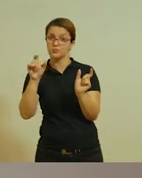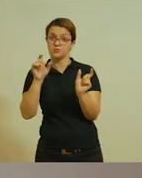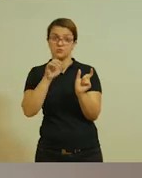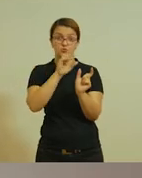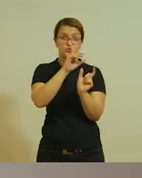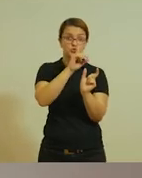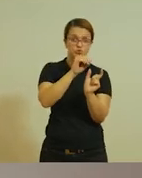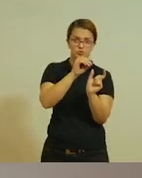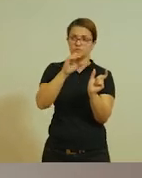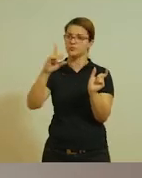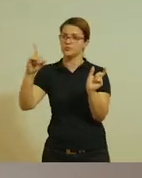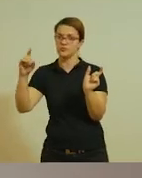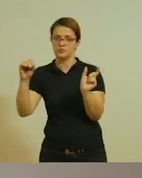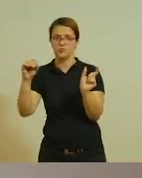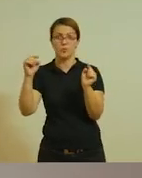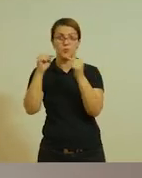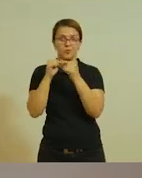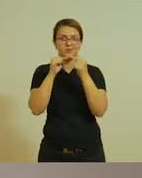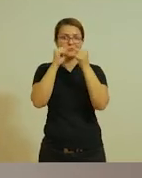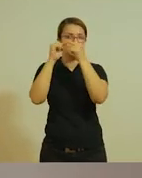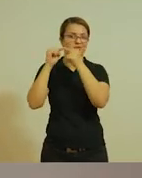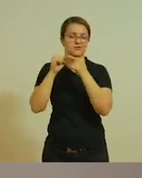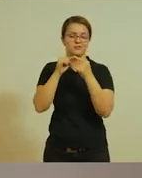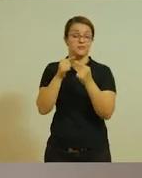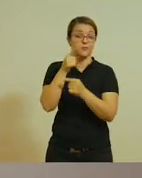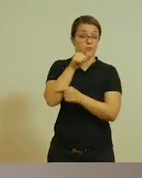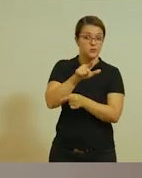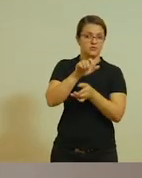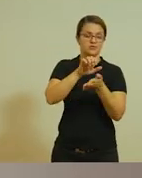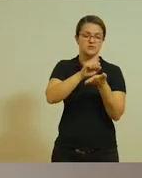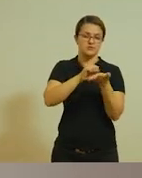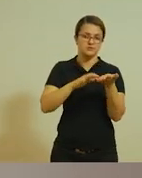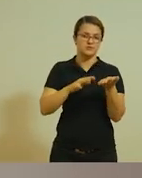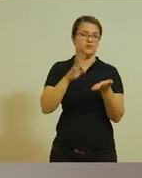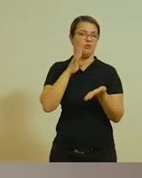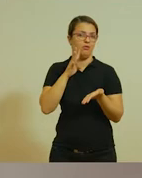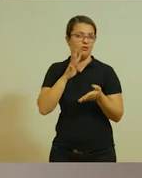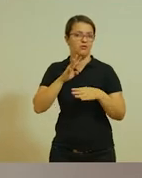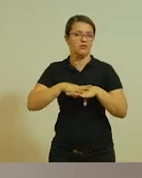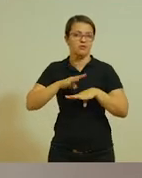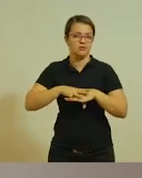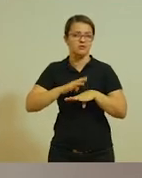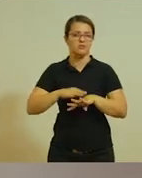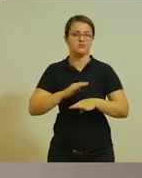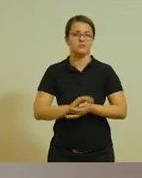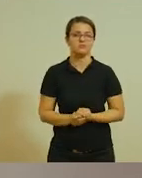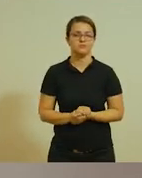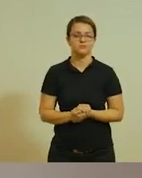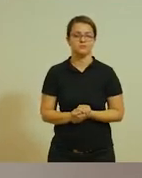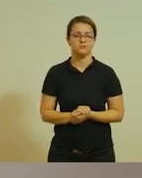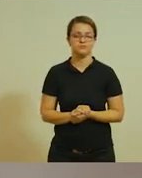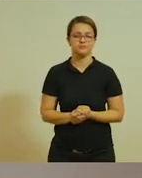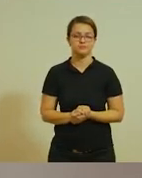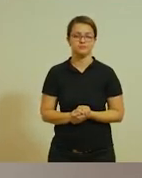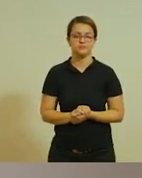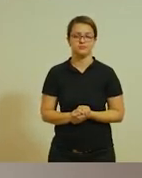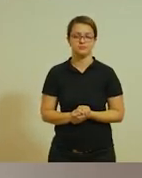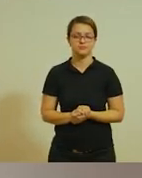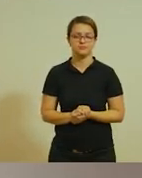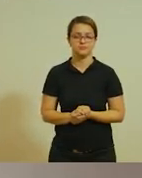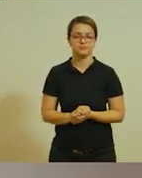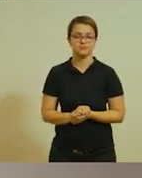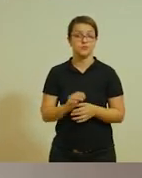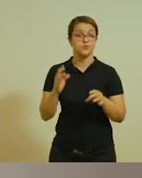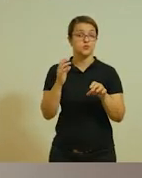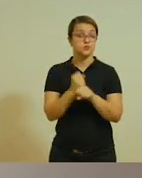para vocês procurarem também, tá? E a outra atividade, gente, é bem legal, de matemática, que é